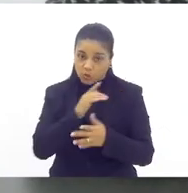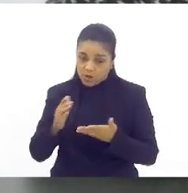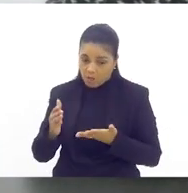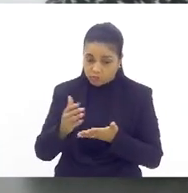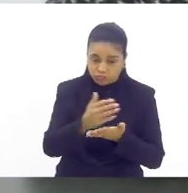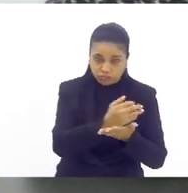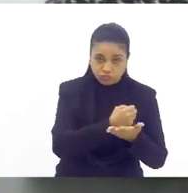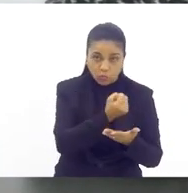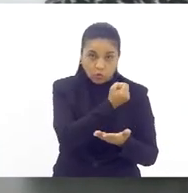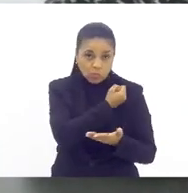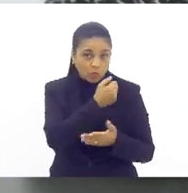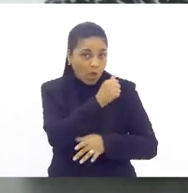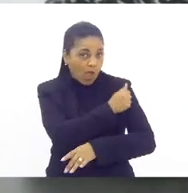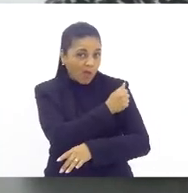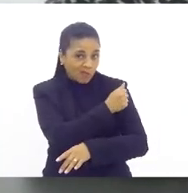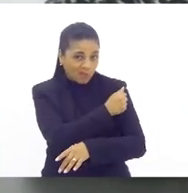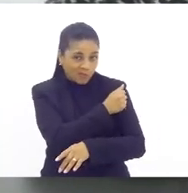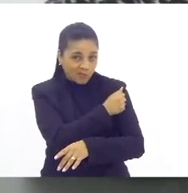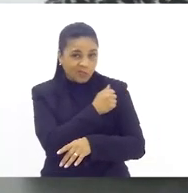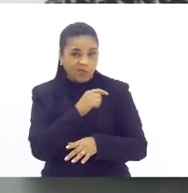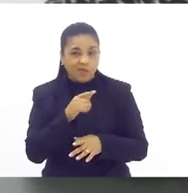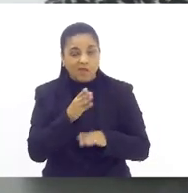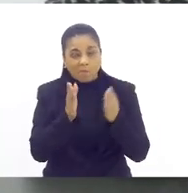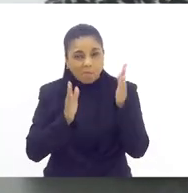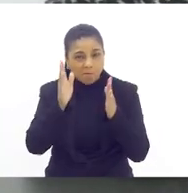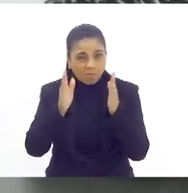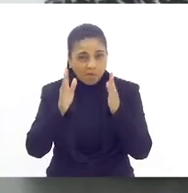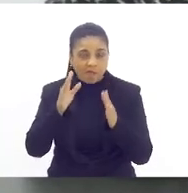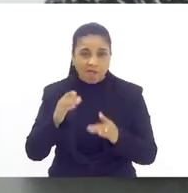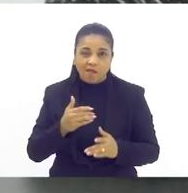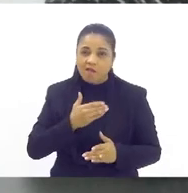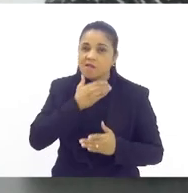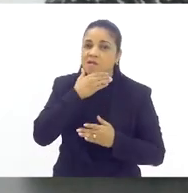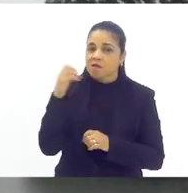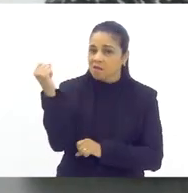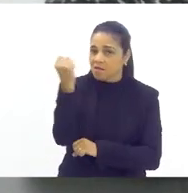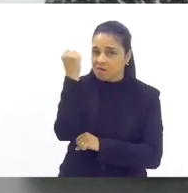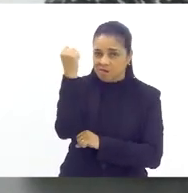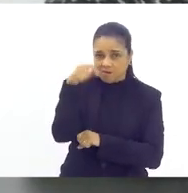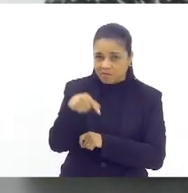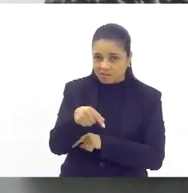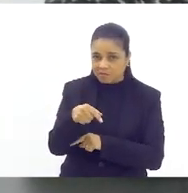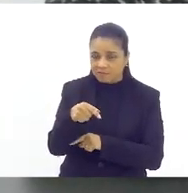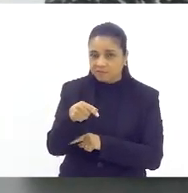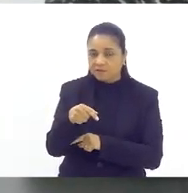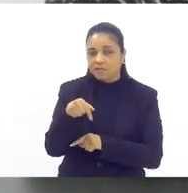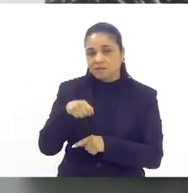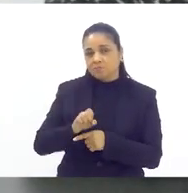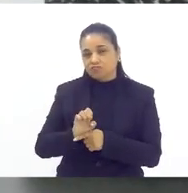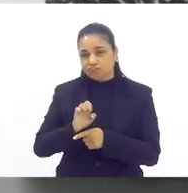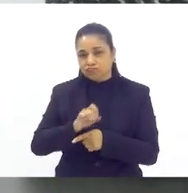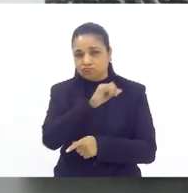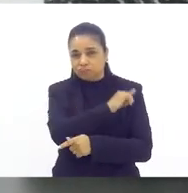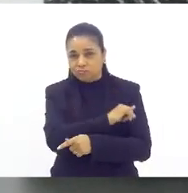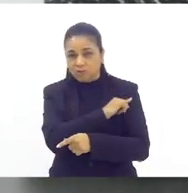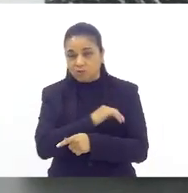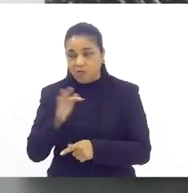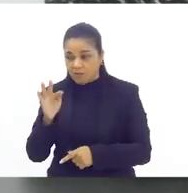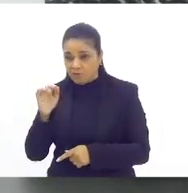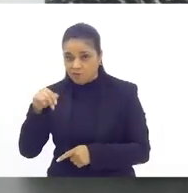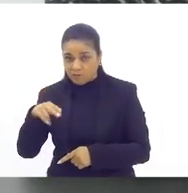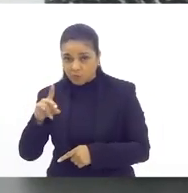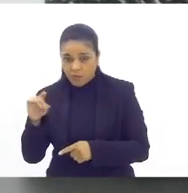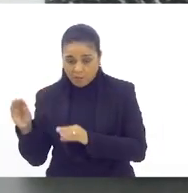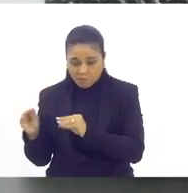aquele período de crise que nós tivemos Rio de Janeiro foi o único período que nós tivemos de transferência do fundeb da